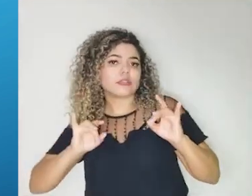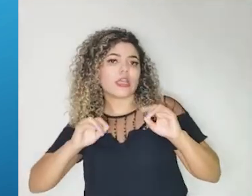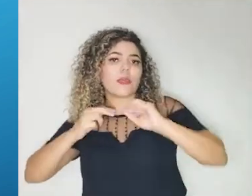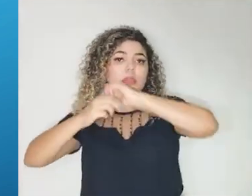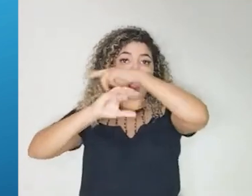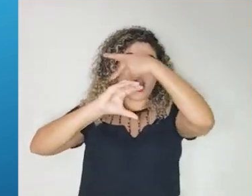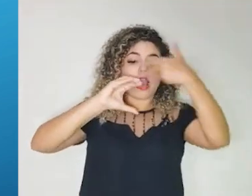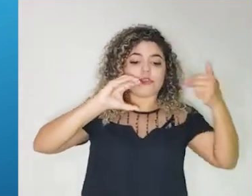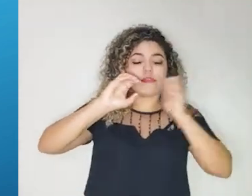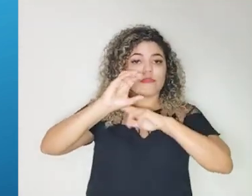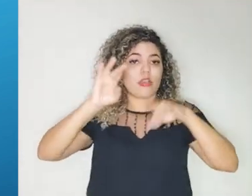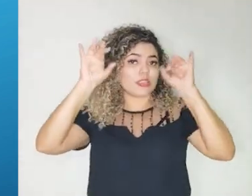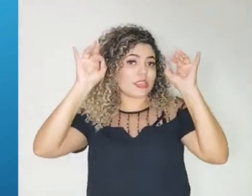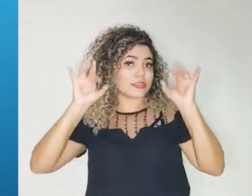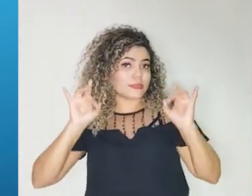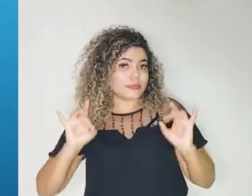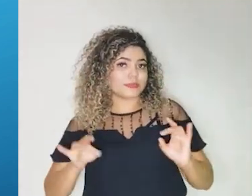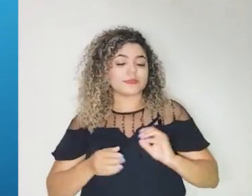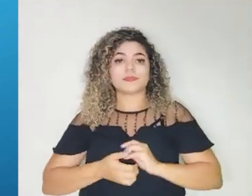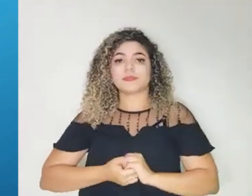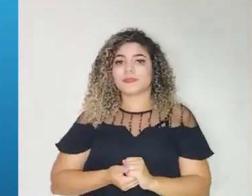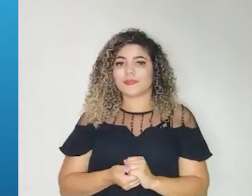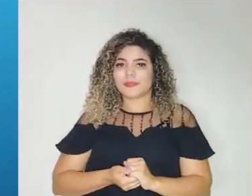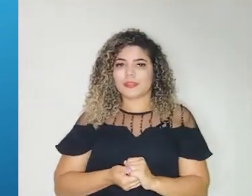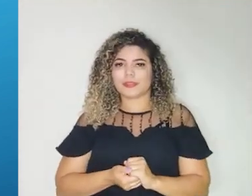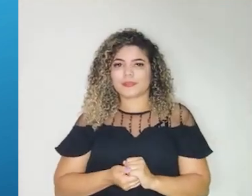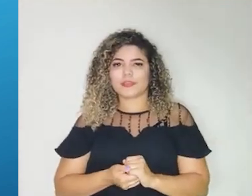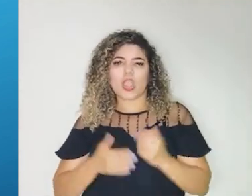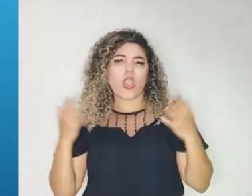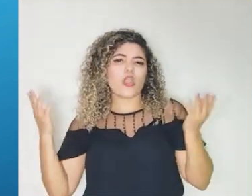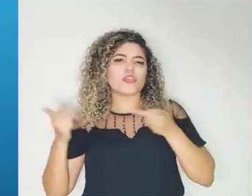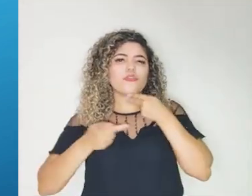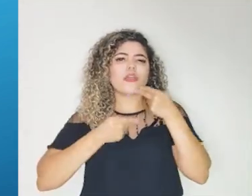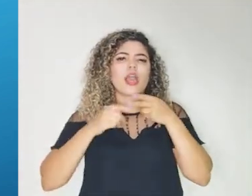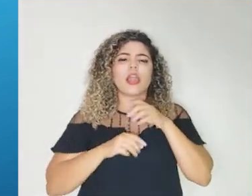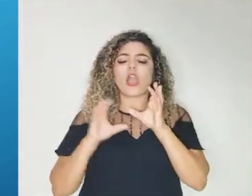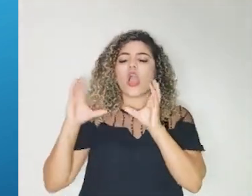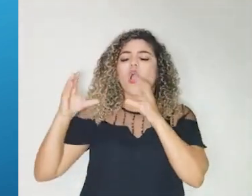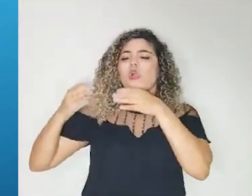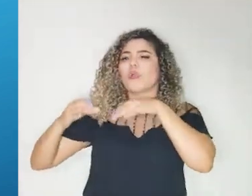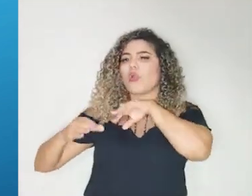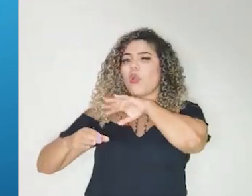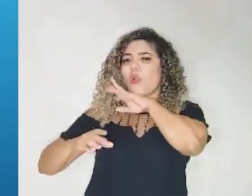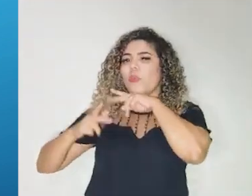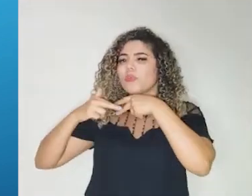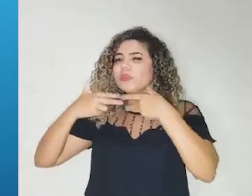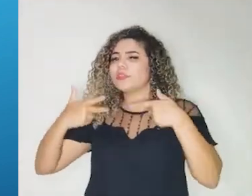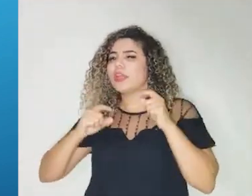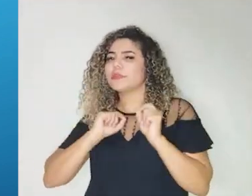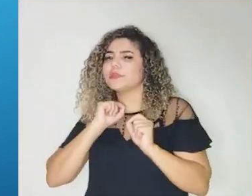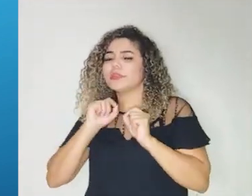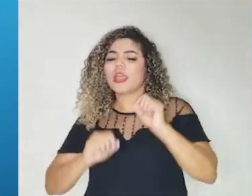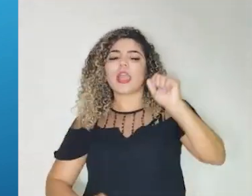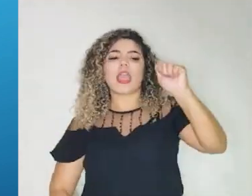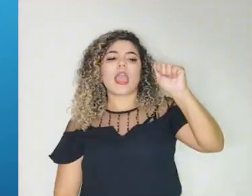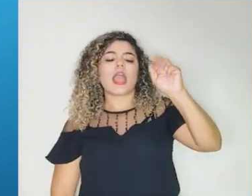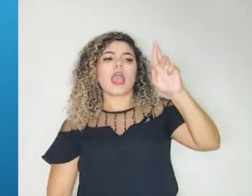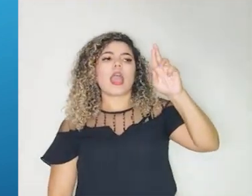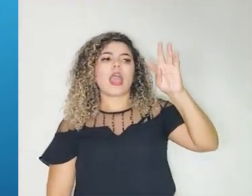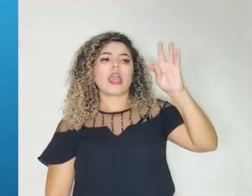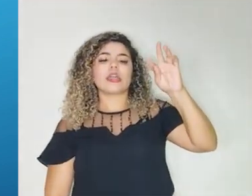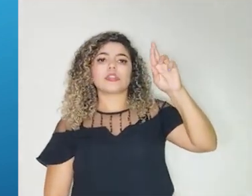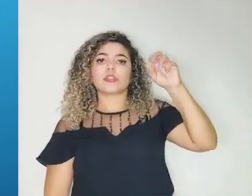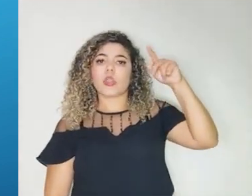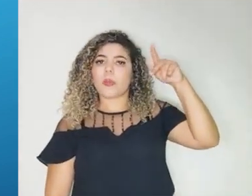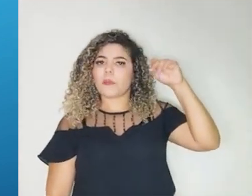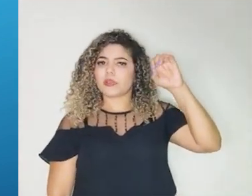e fauna específicos. Hoje nós vamos falar sobre os artrópodes, assim chamados devido à presença de